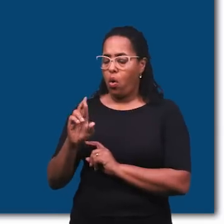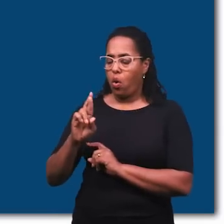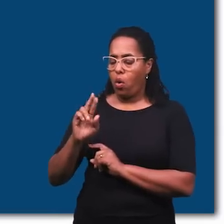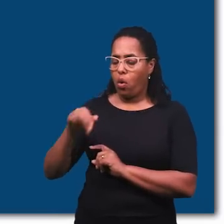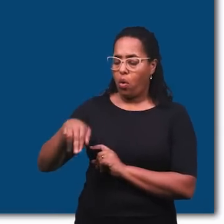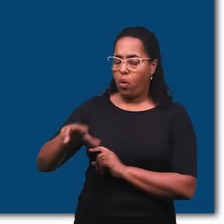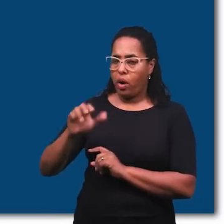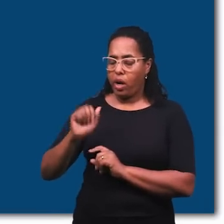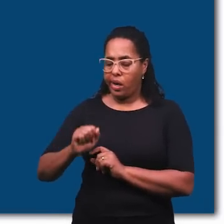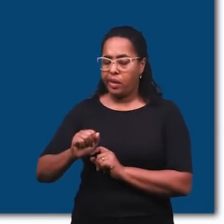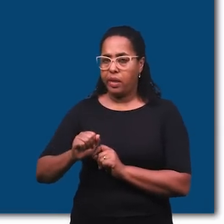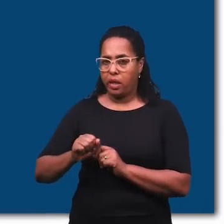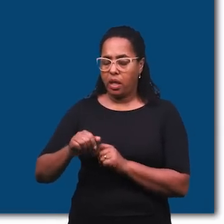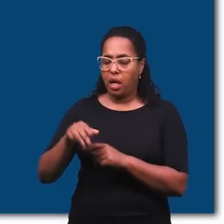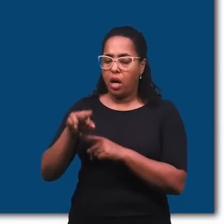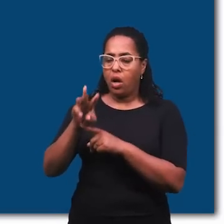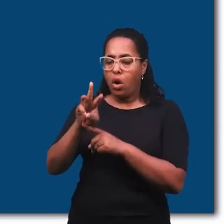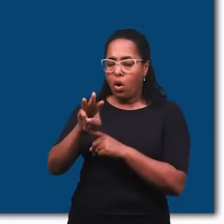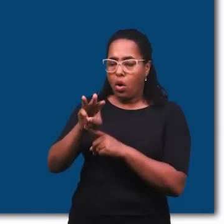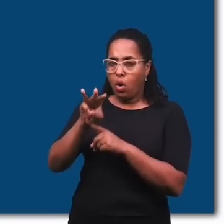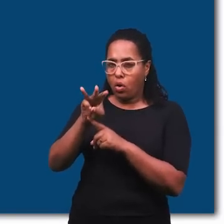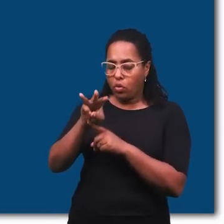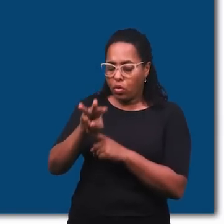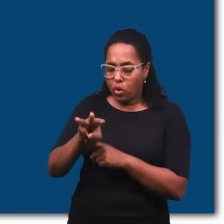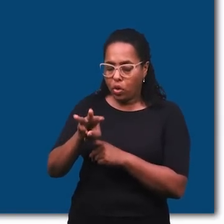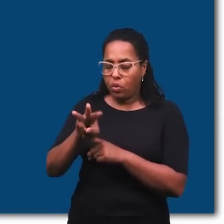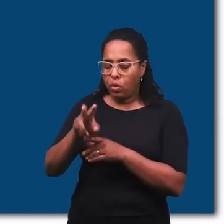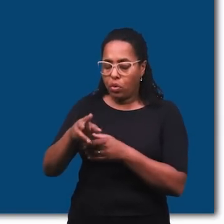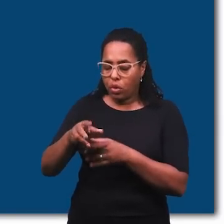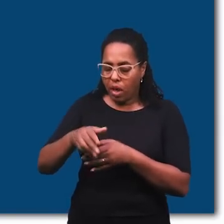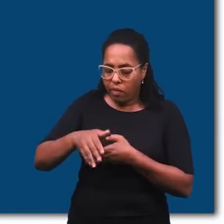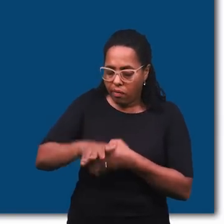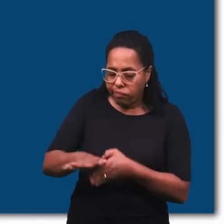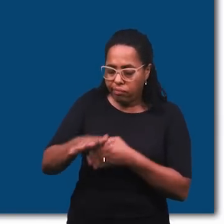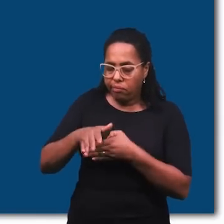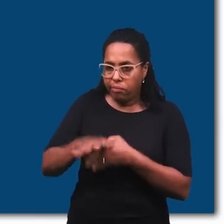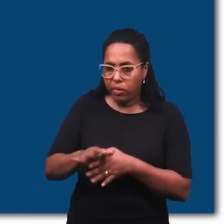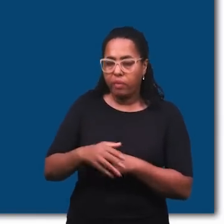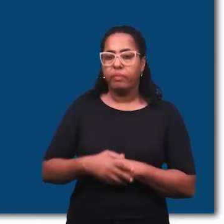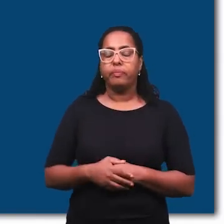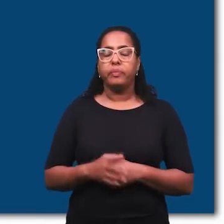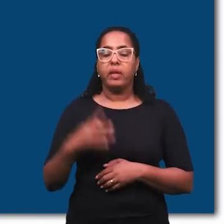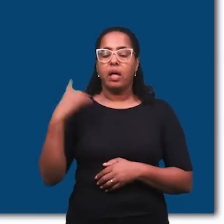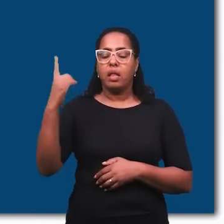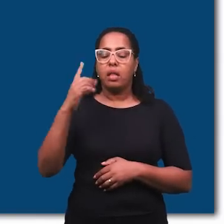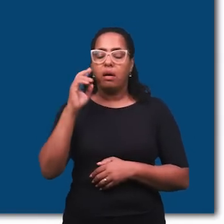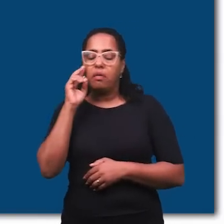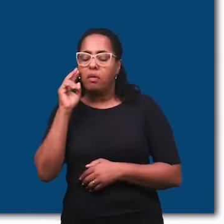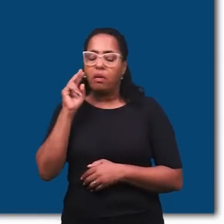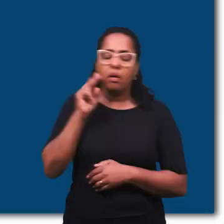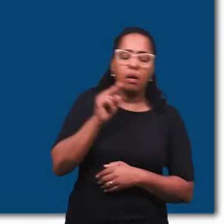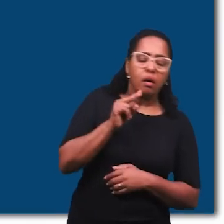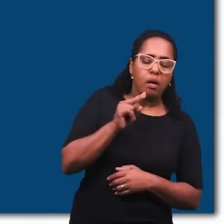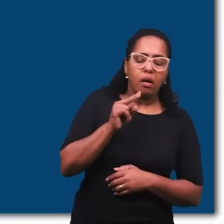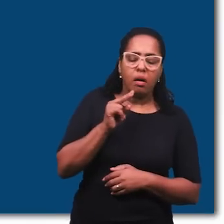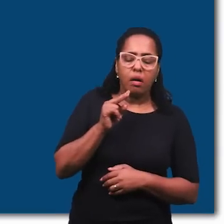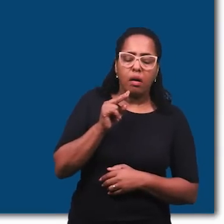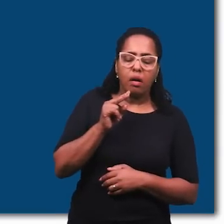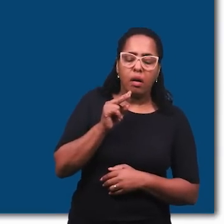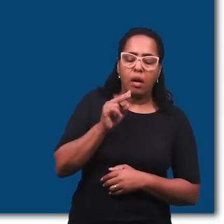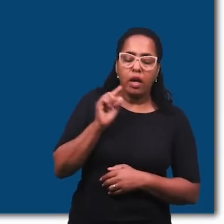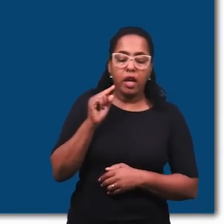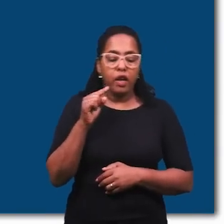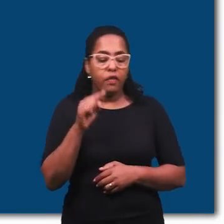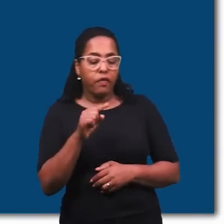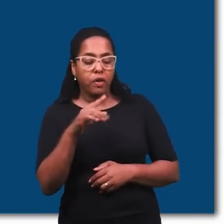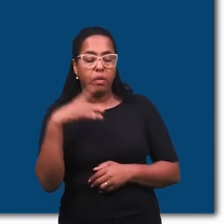estava trilhando o trigo. E Davi veio a Ornã, e olhou Ornã e